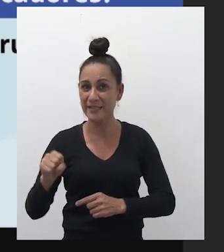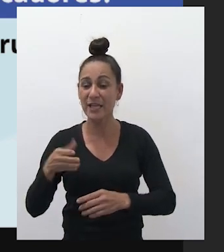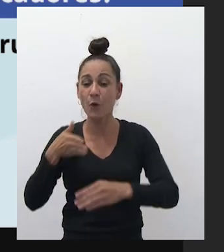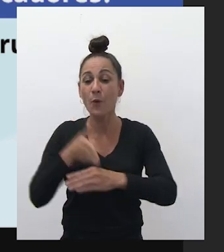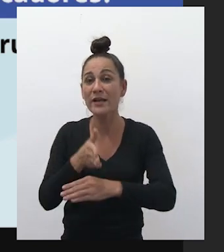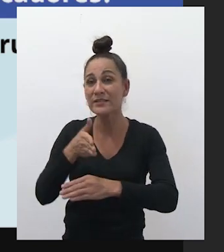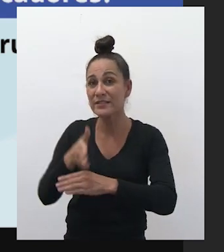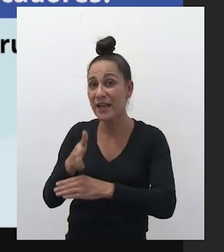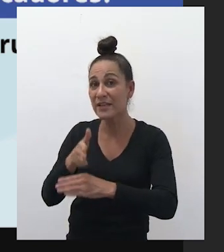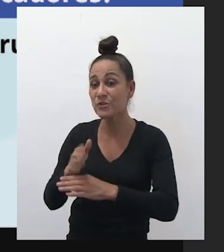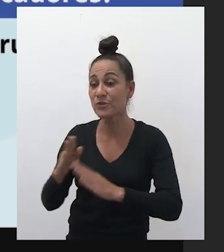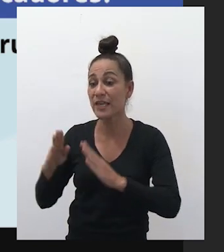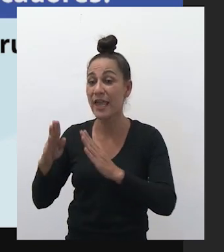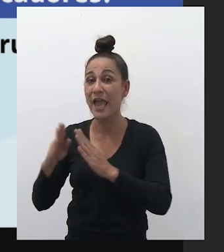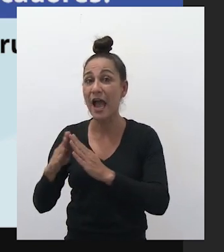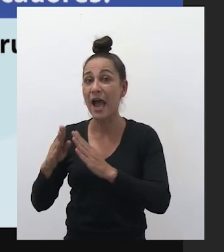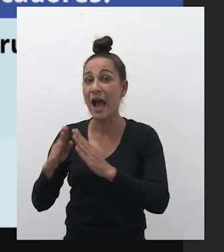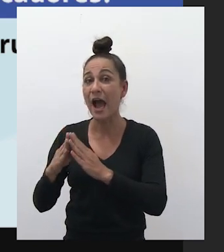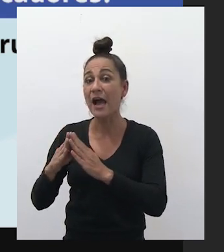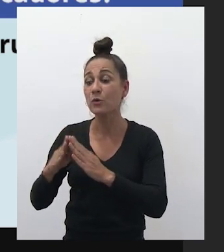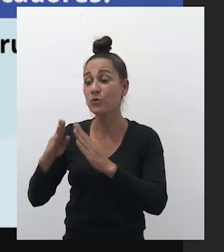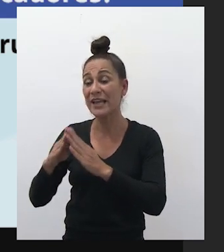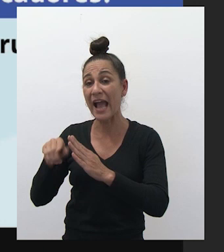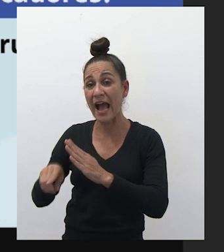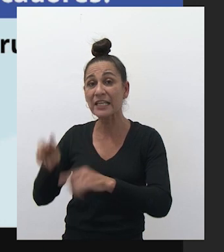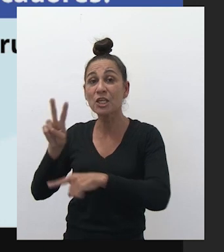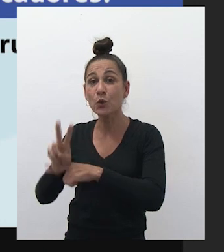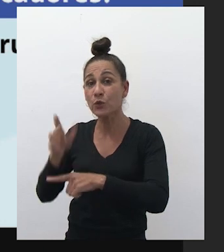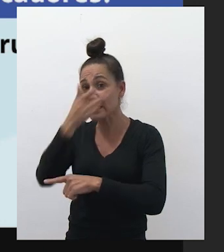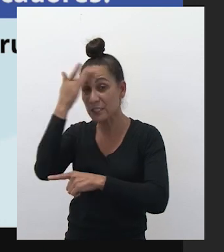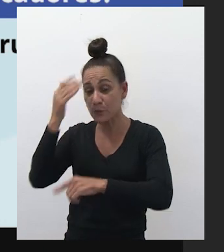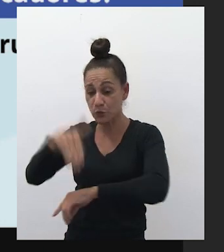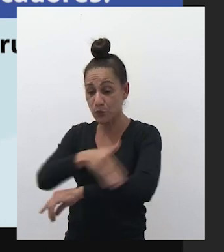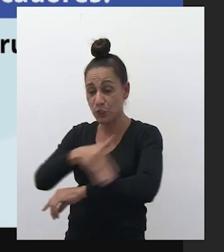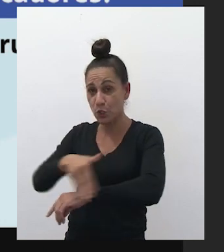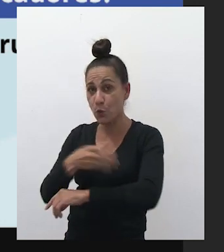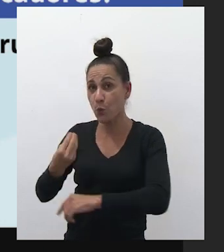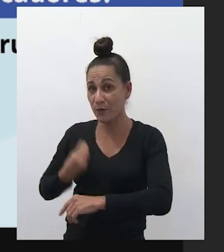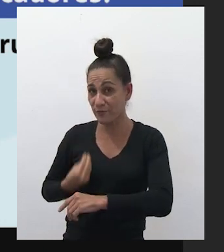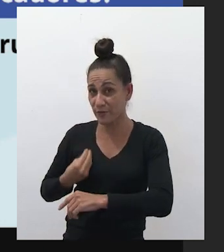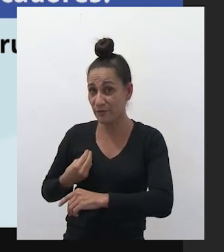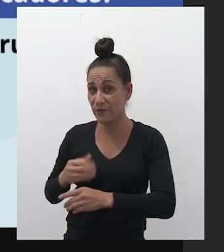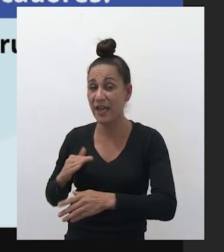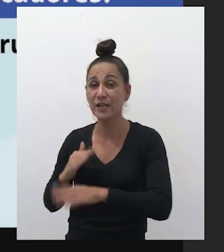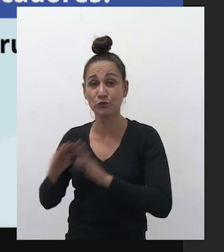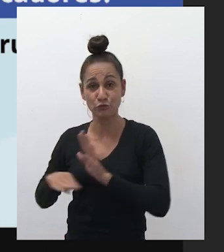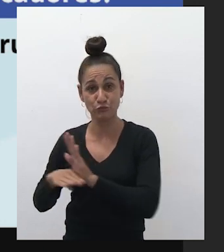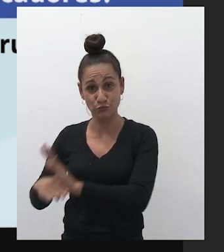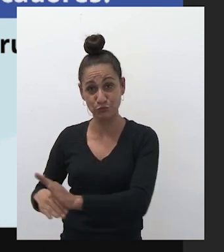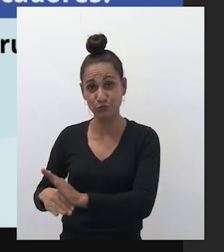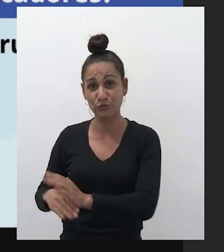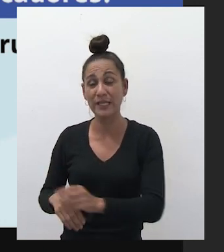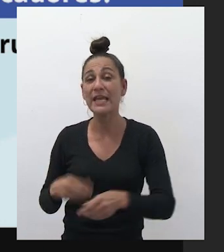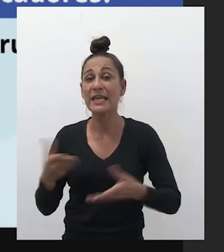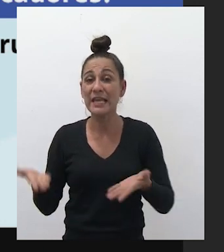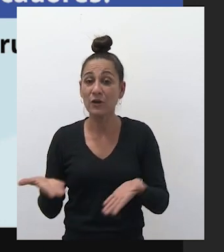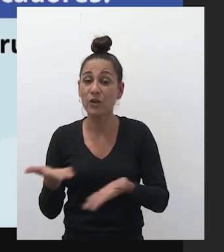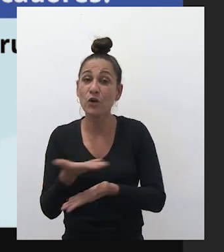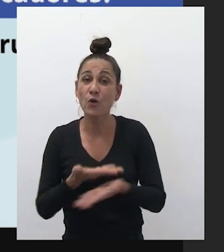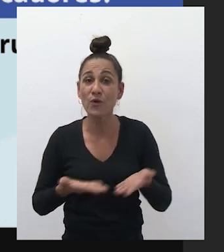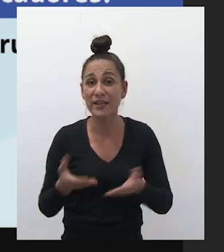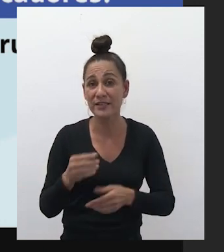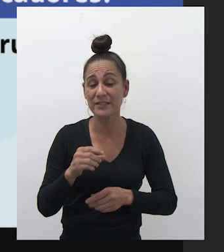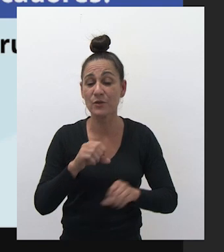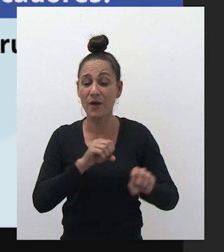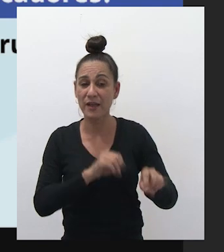acesso ao abrigo e da não discriminação. Em relação à educação, que é a